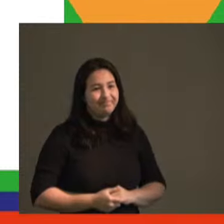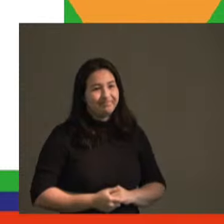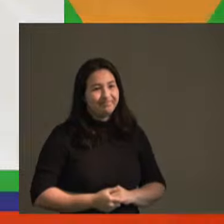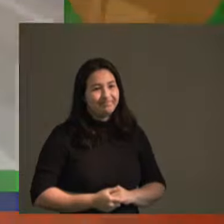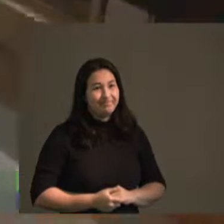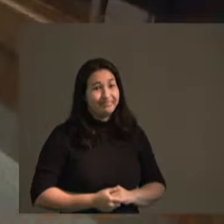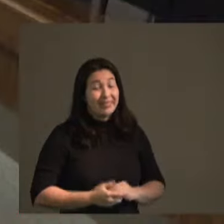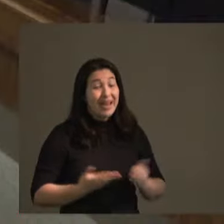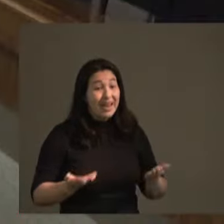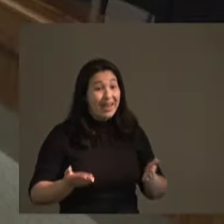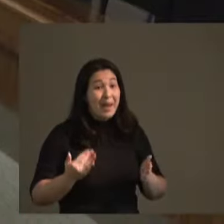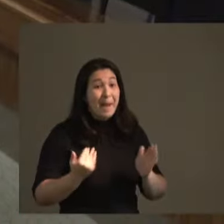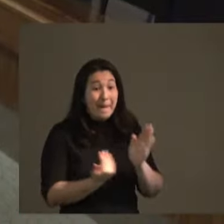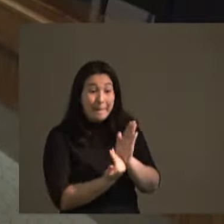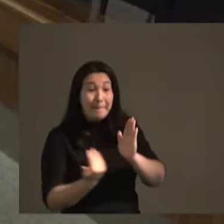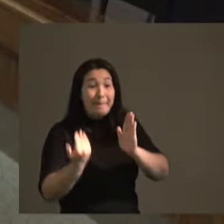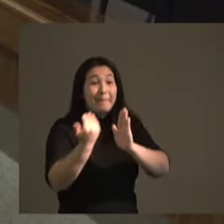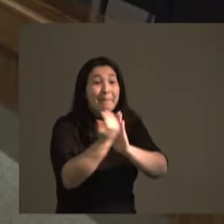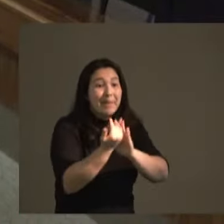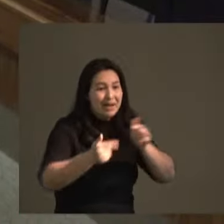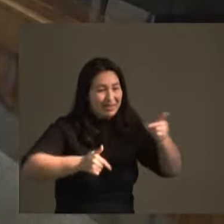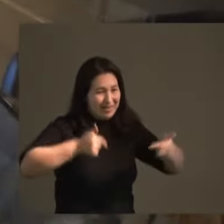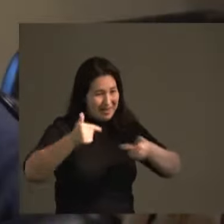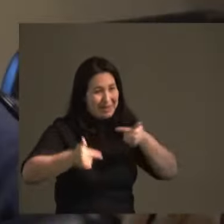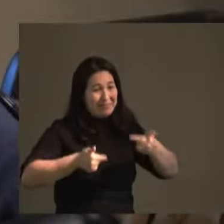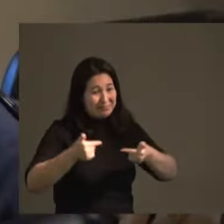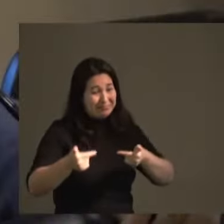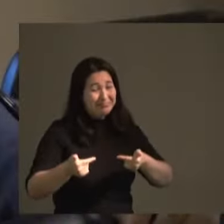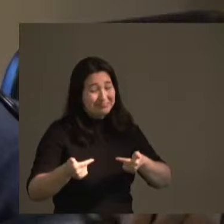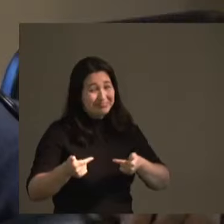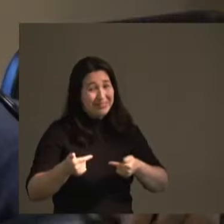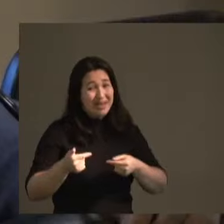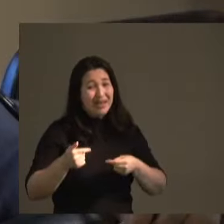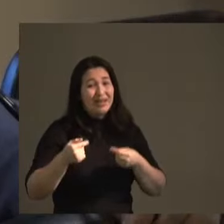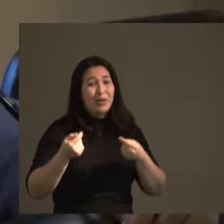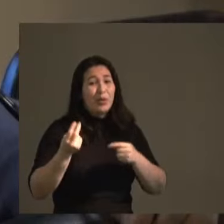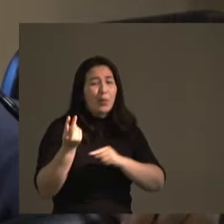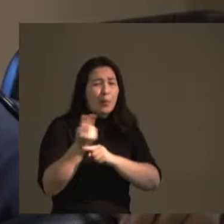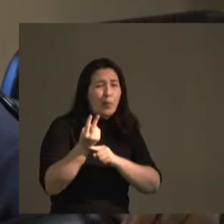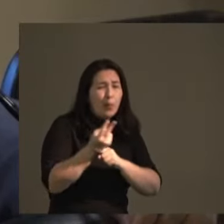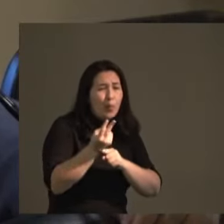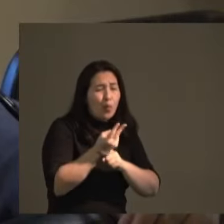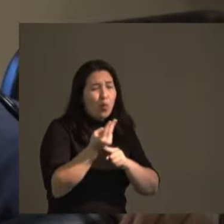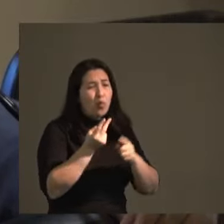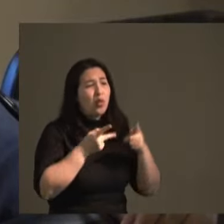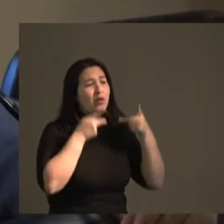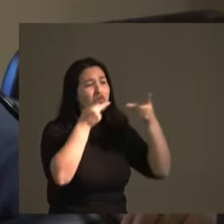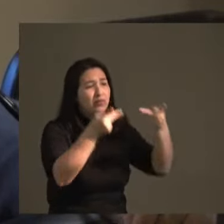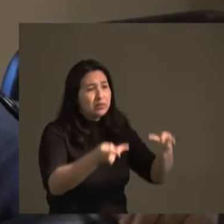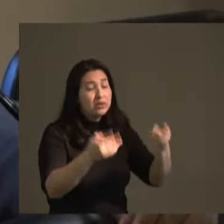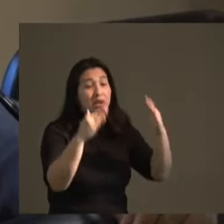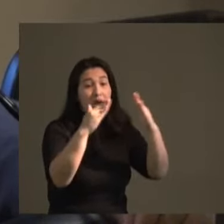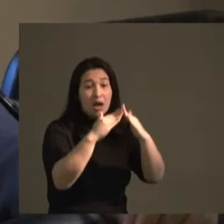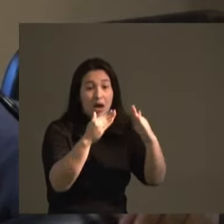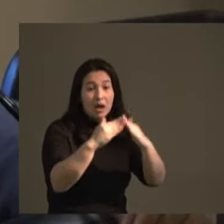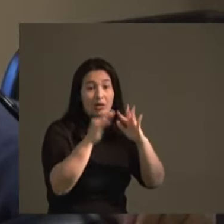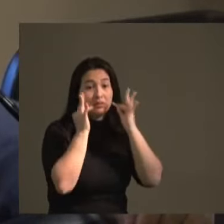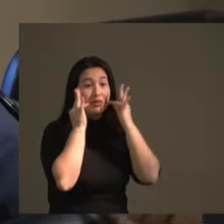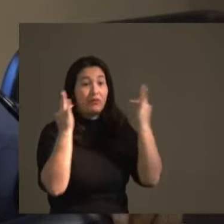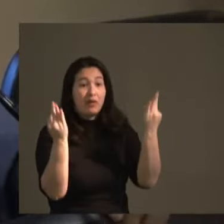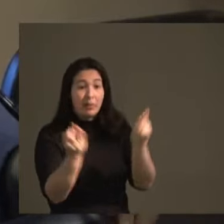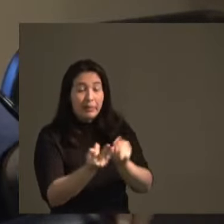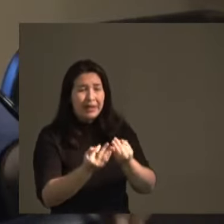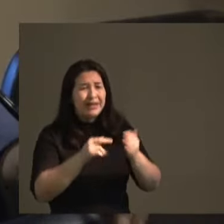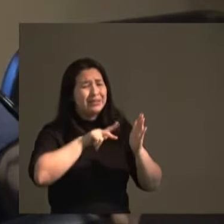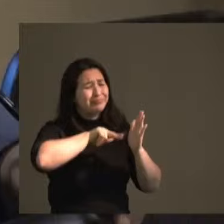Né? Então, vem mais serviço aí, mais tarefa aí, né? As buscas ativas, visitar as casas, as famílias, enfim,